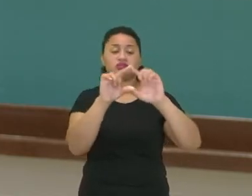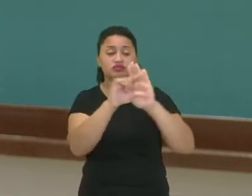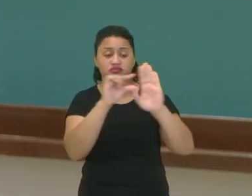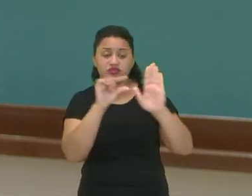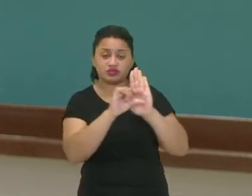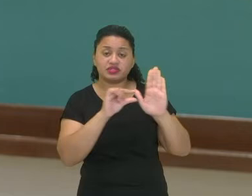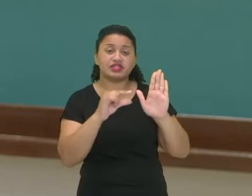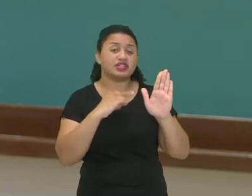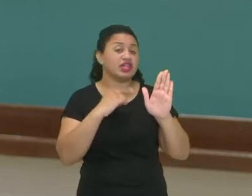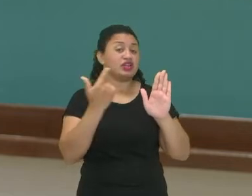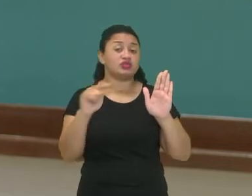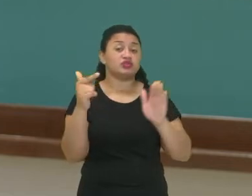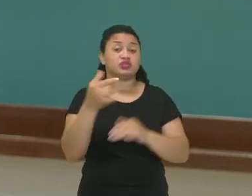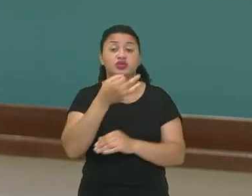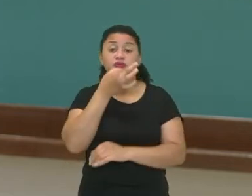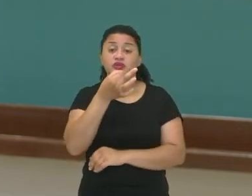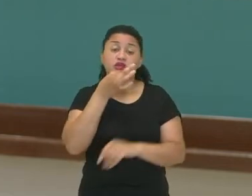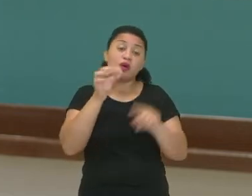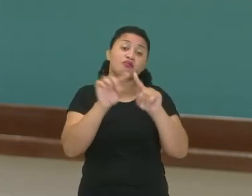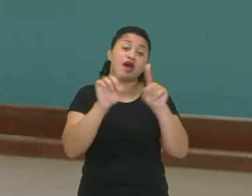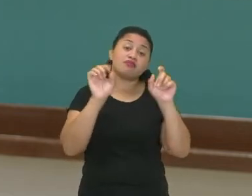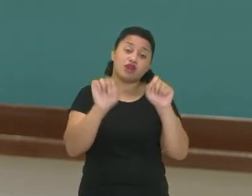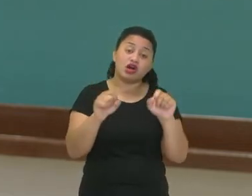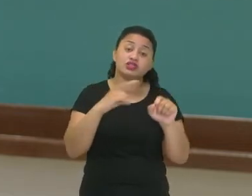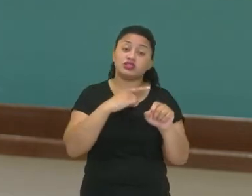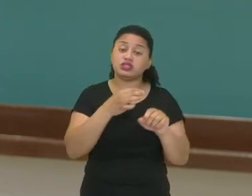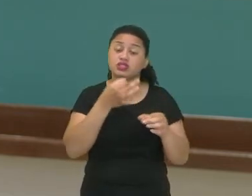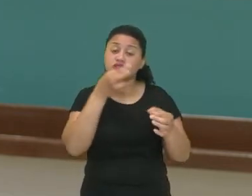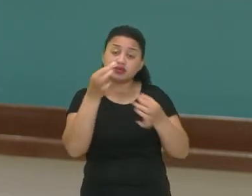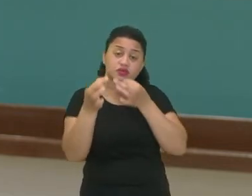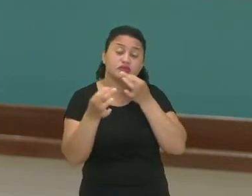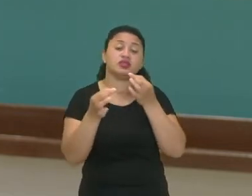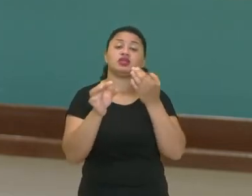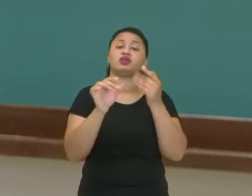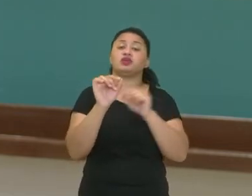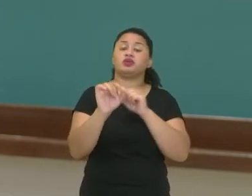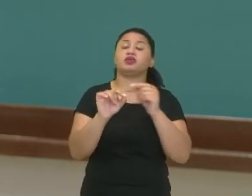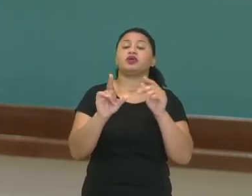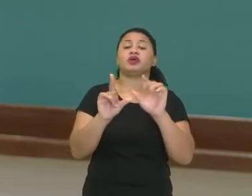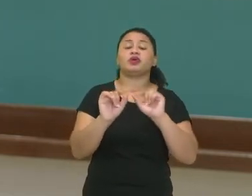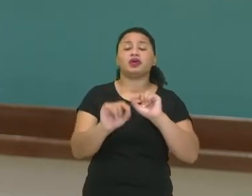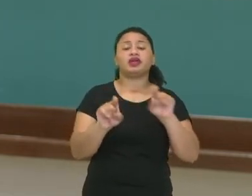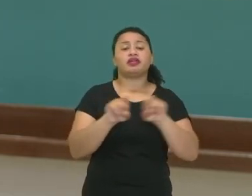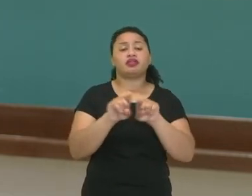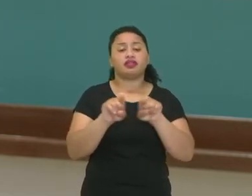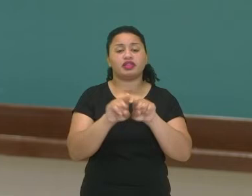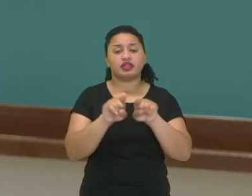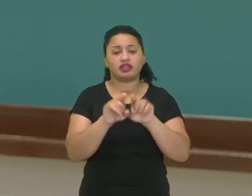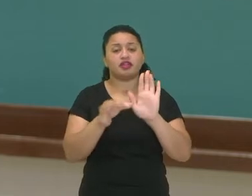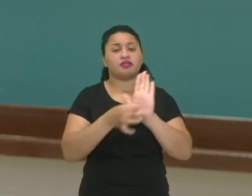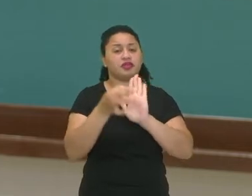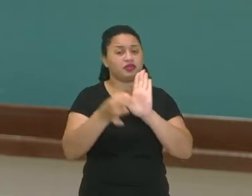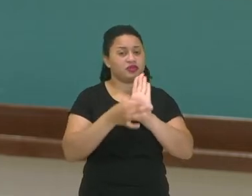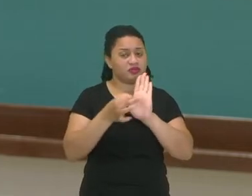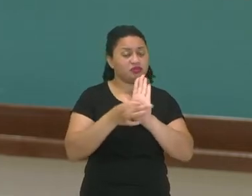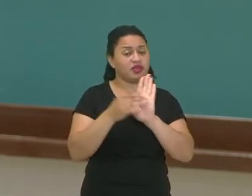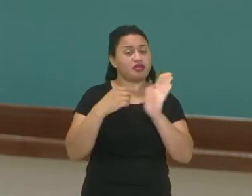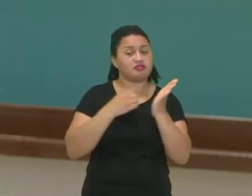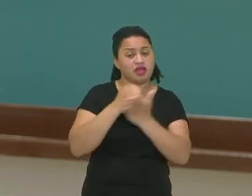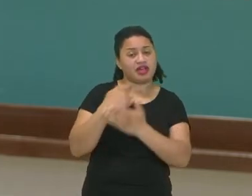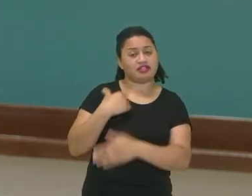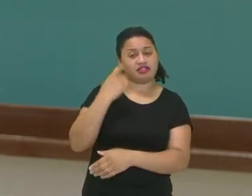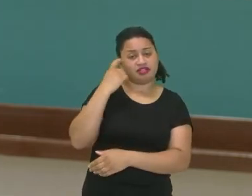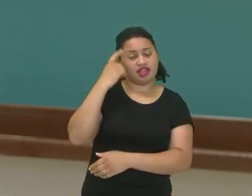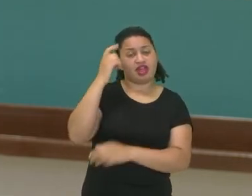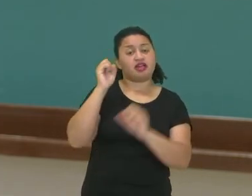havia opinião. Mas eu posso trazer opiniões, trazer argumentação que venha sustentar as minhas ideias. Tudo isso pode estar